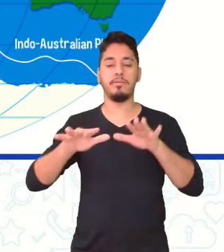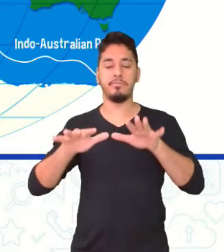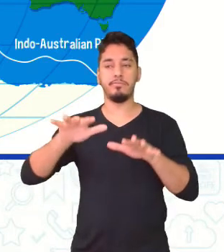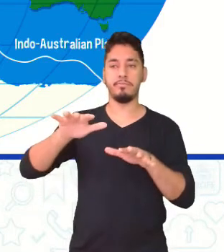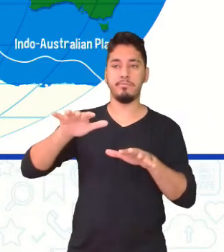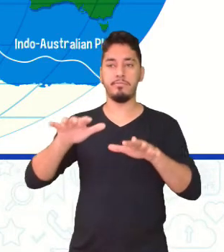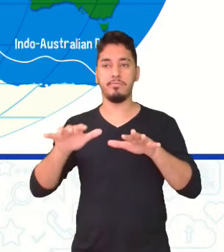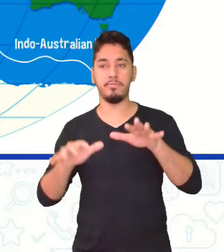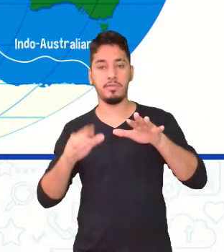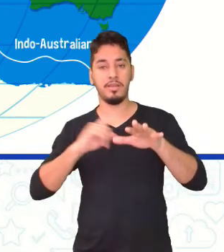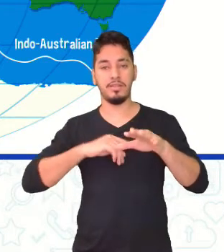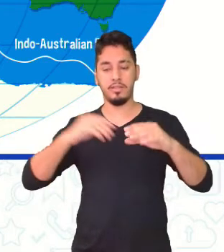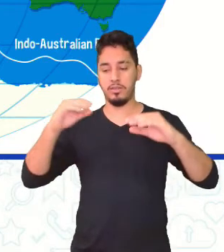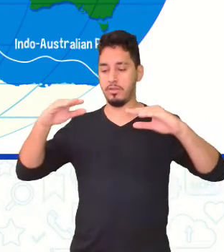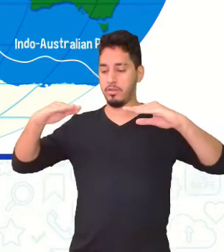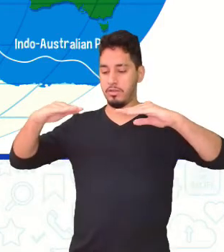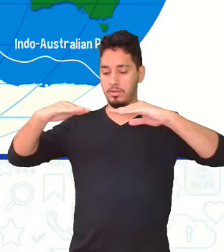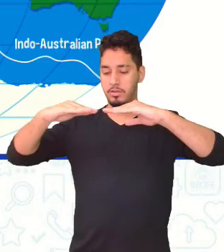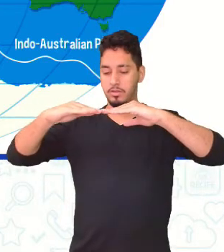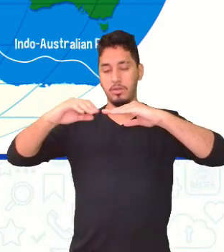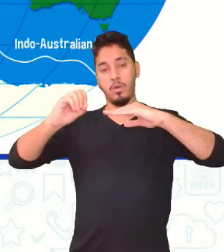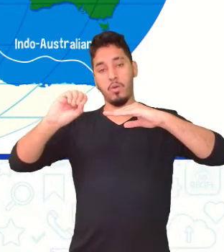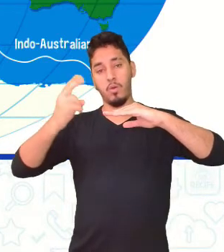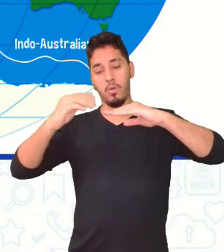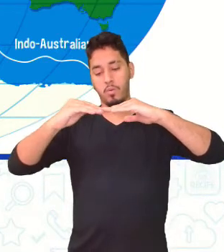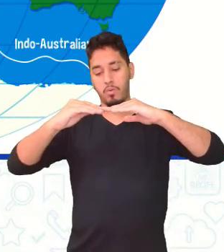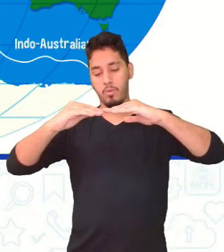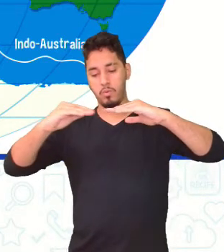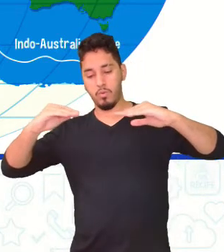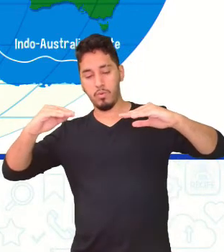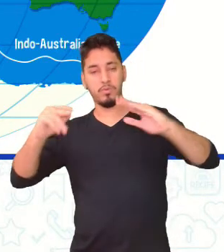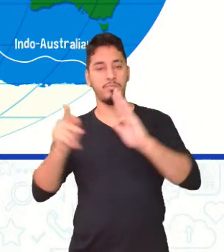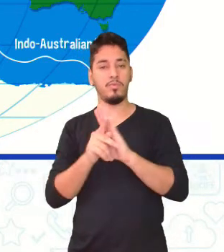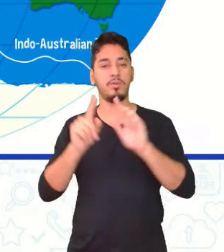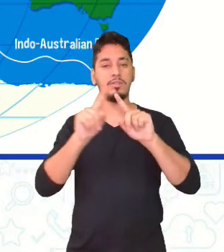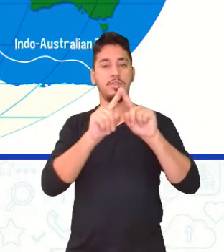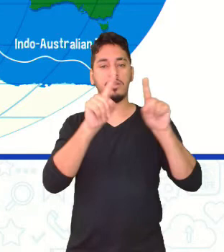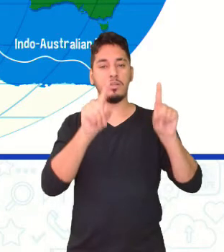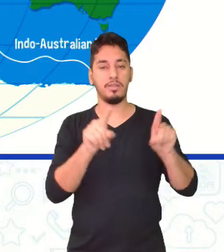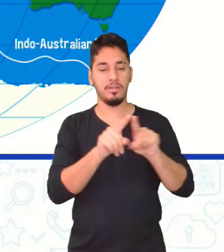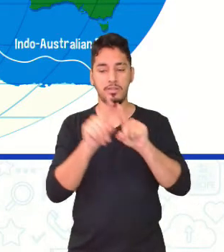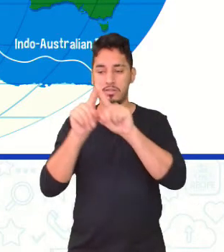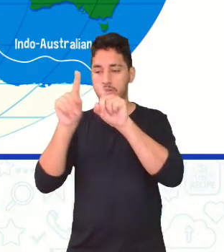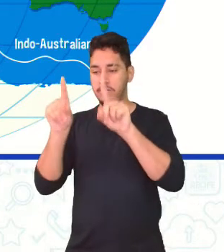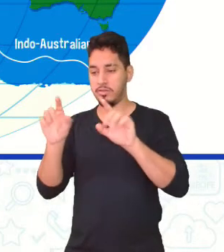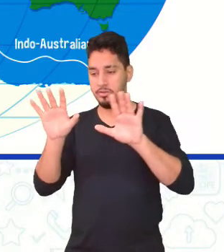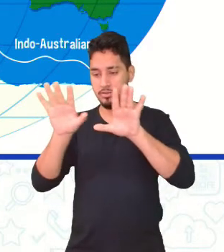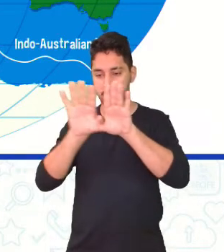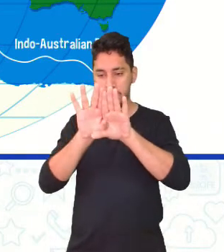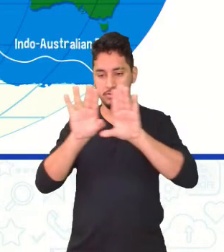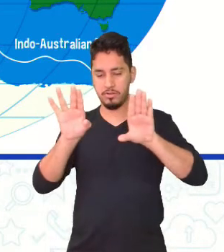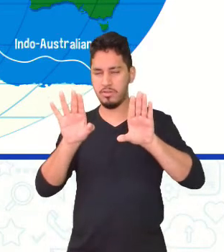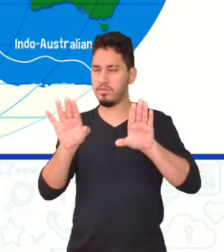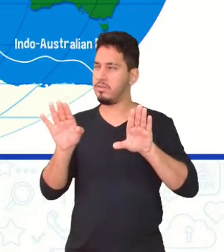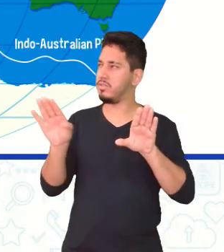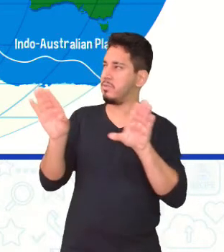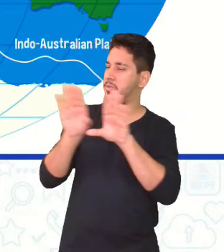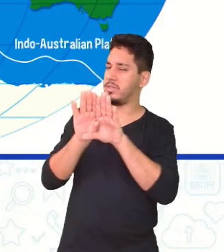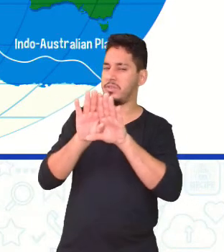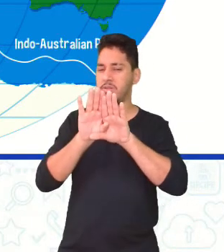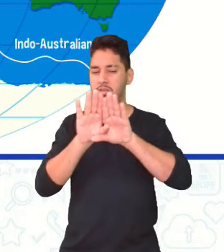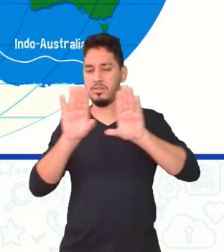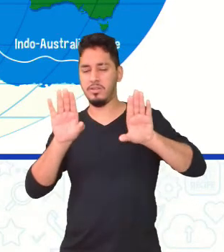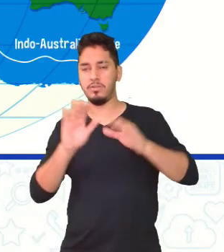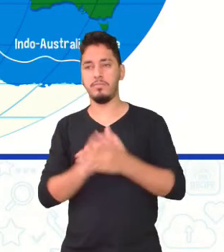região de encontro ou de separação dessas placas tectônicas. Sim, professor, como assim? Separação e encontro.